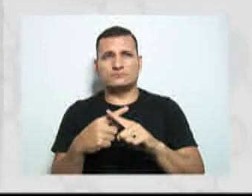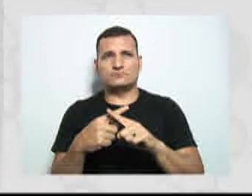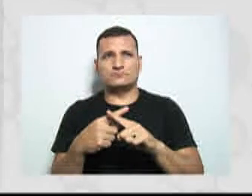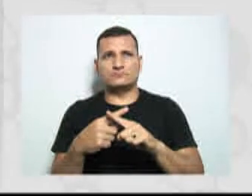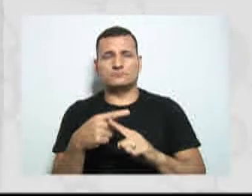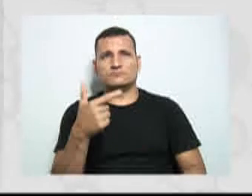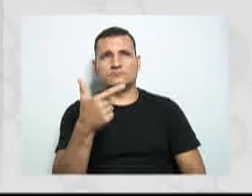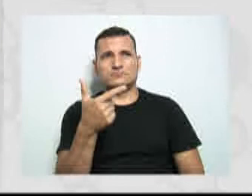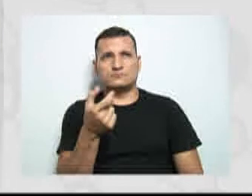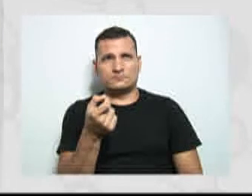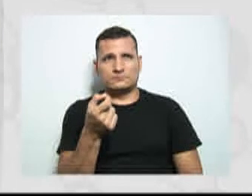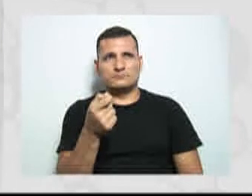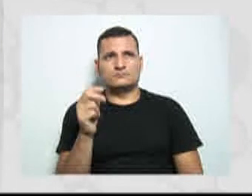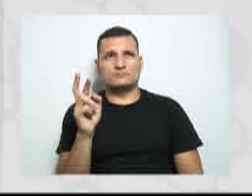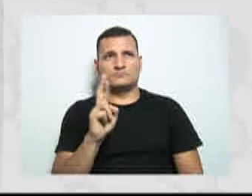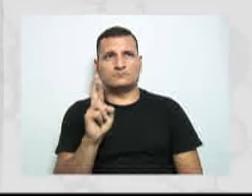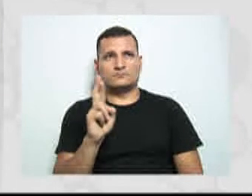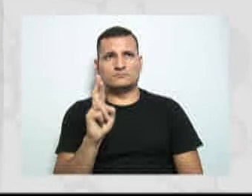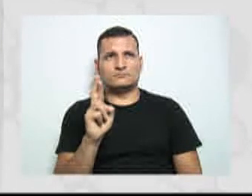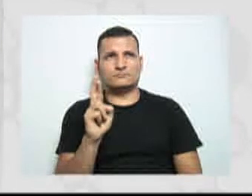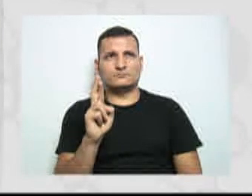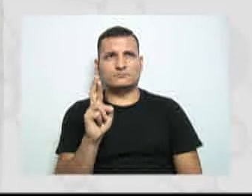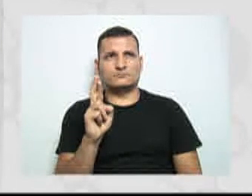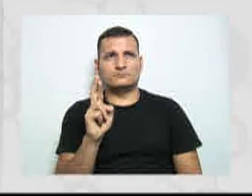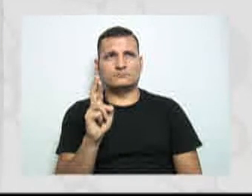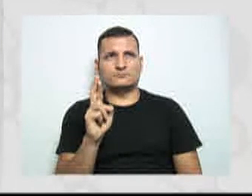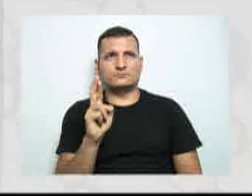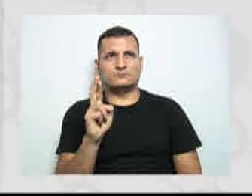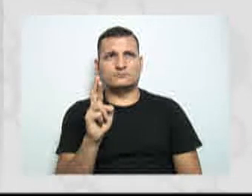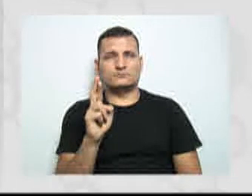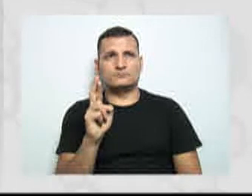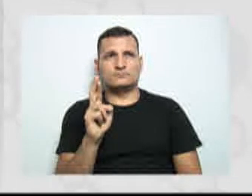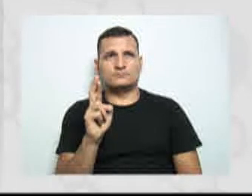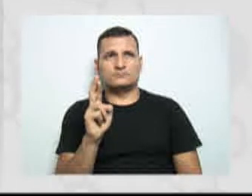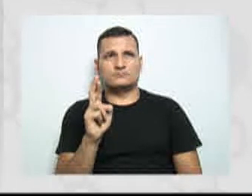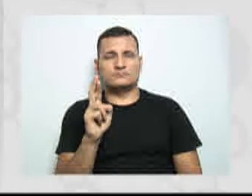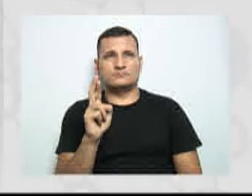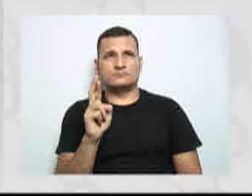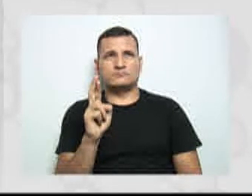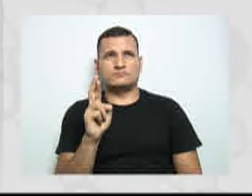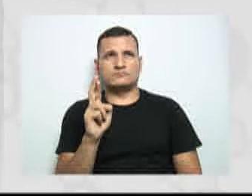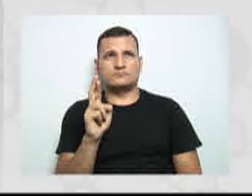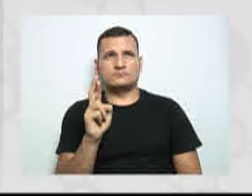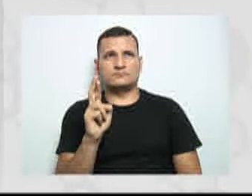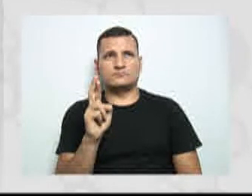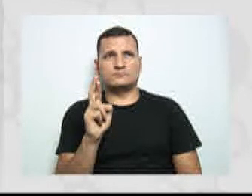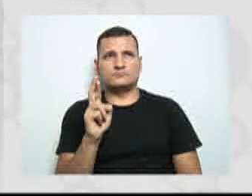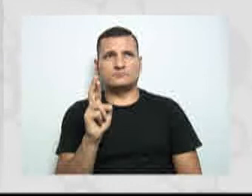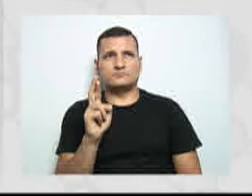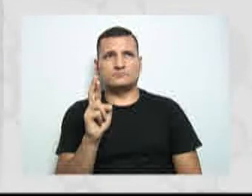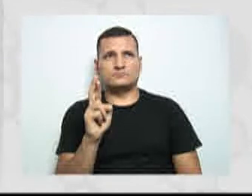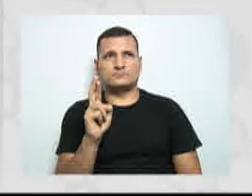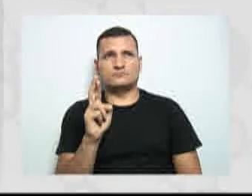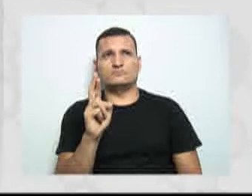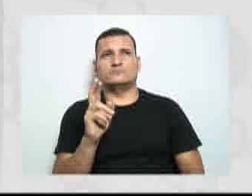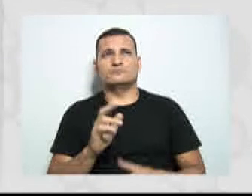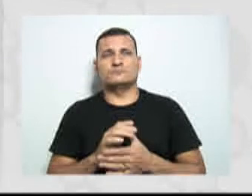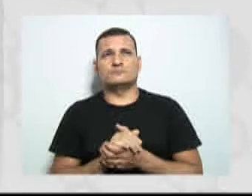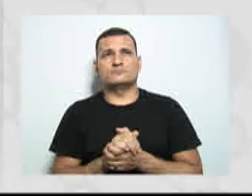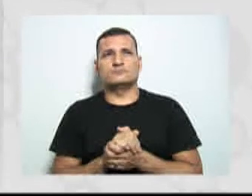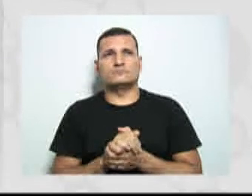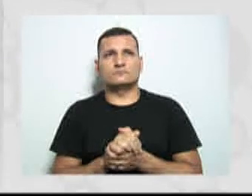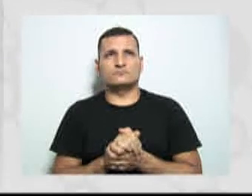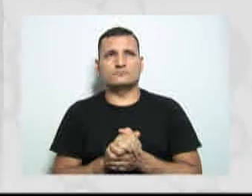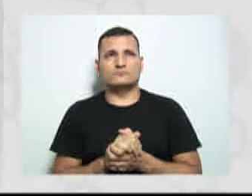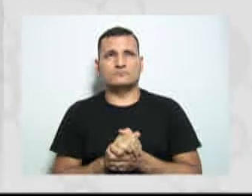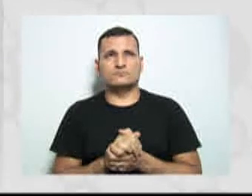unidade vendida pelo valor unitário, certo? Pela unidade que foi produzida. Ok.